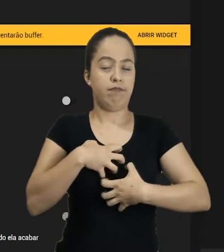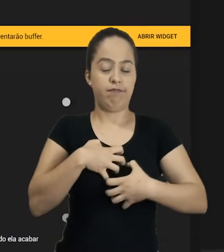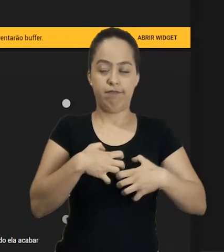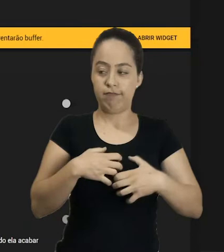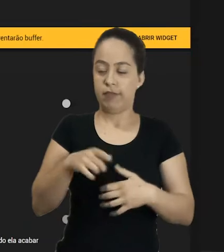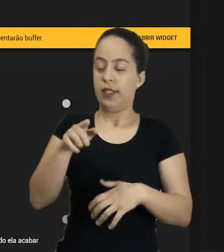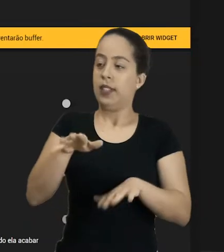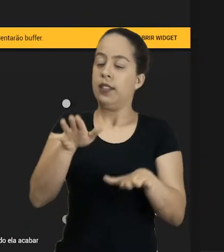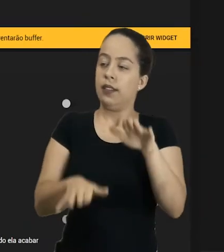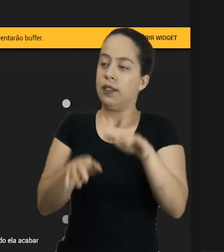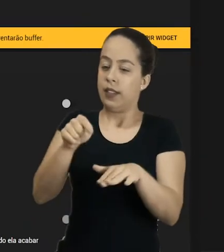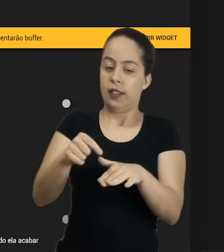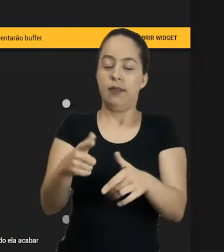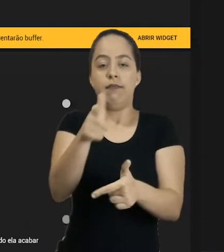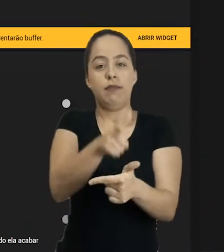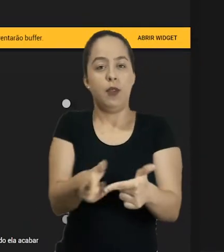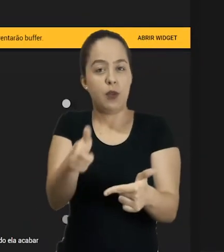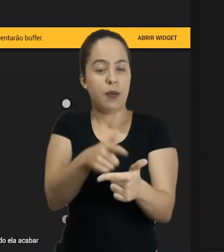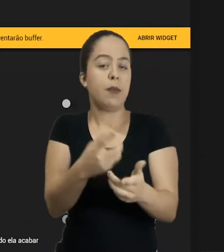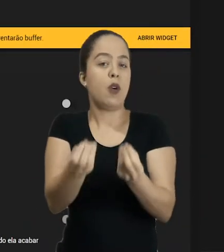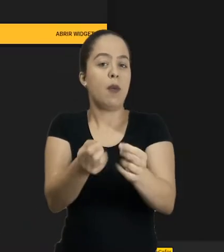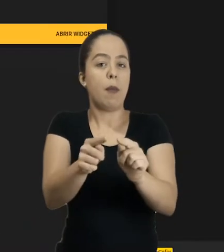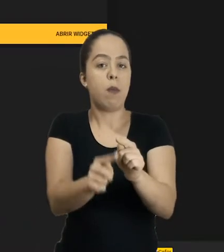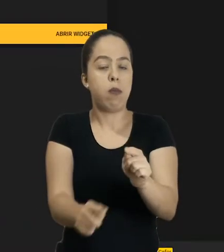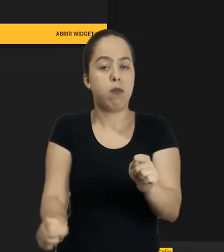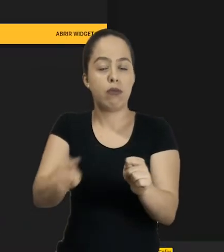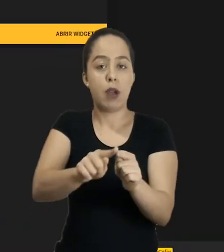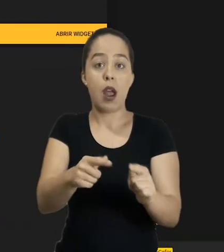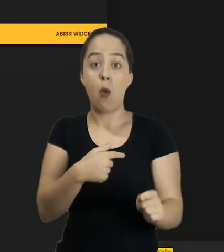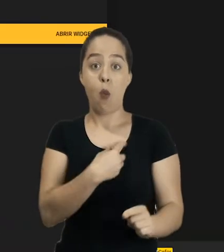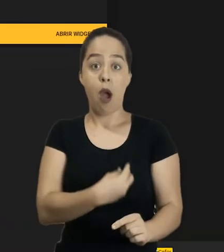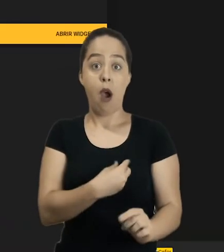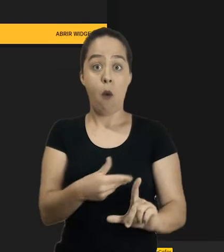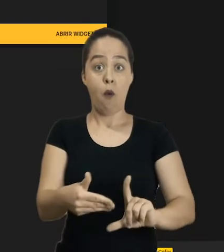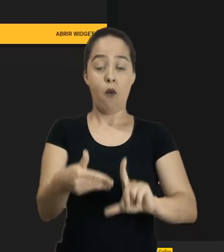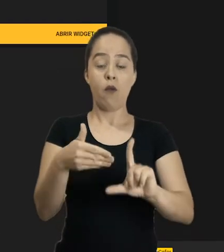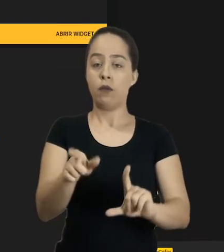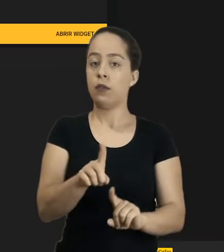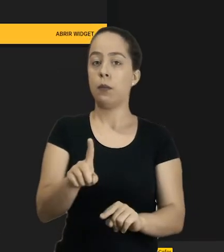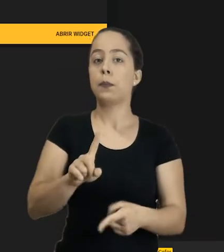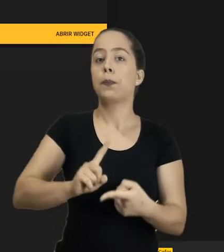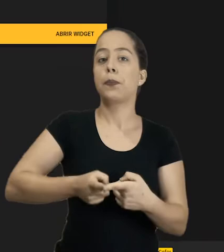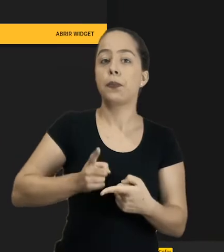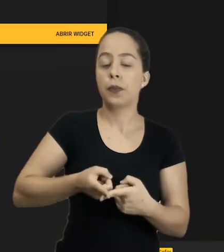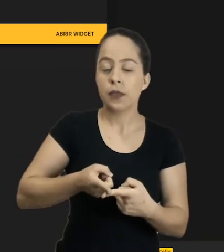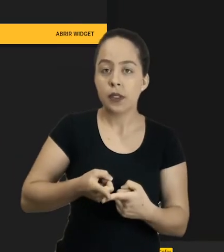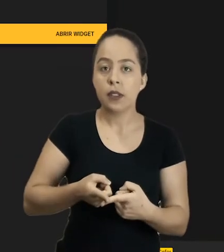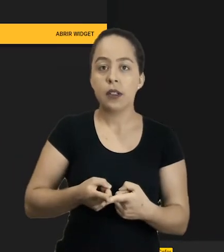pode ficar dando aquela tela de carregando. Só clicar em transmitir ao vivo que a